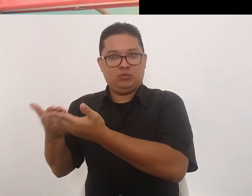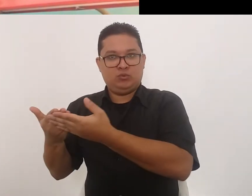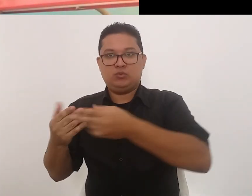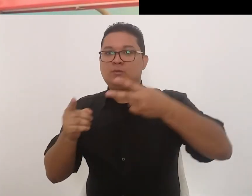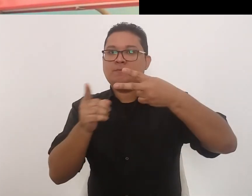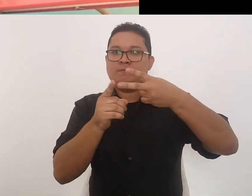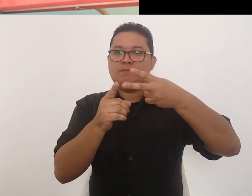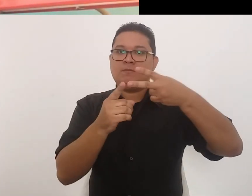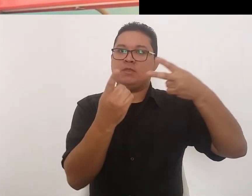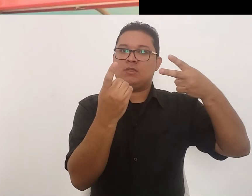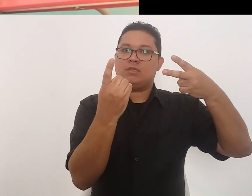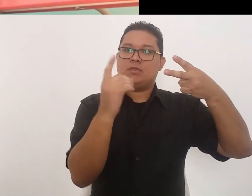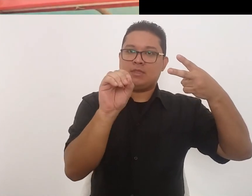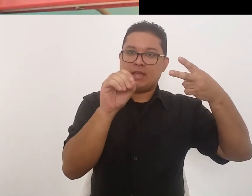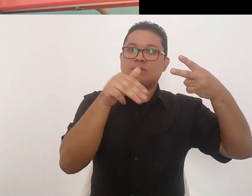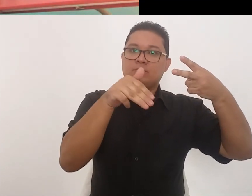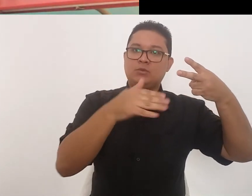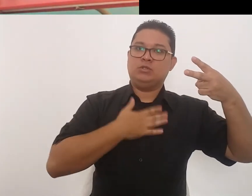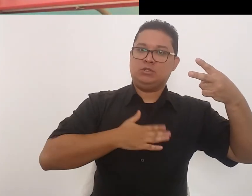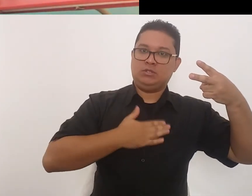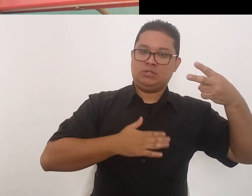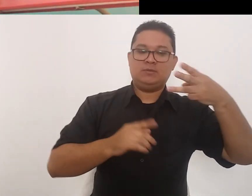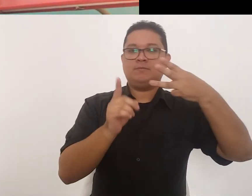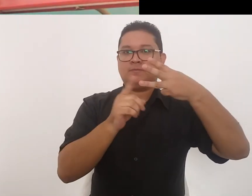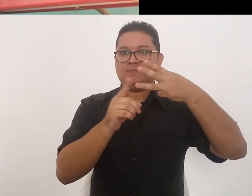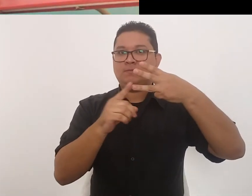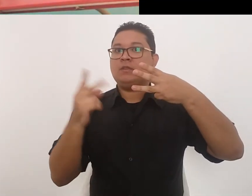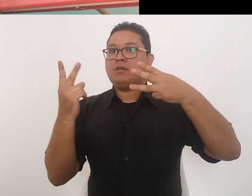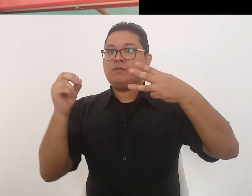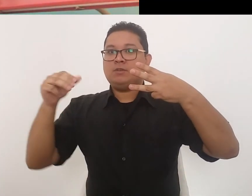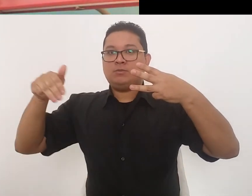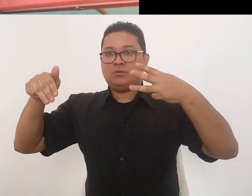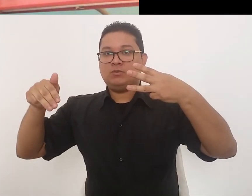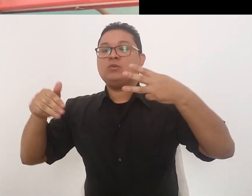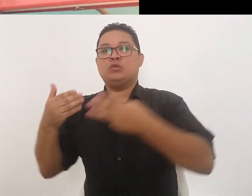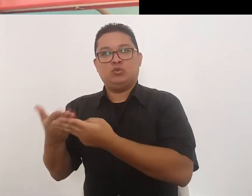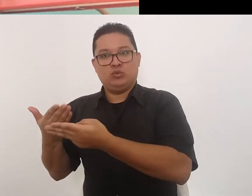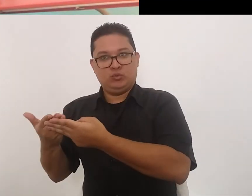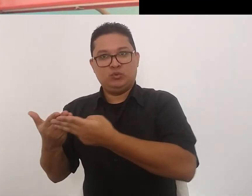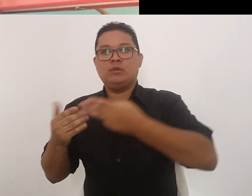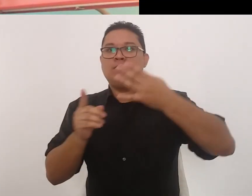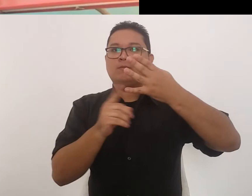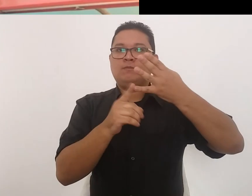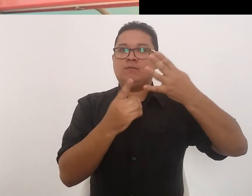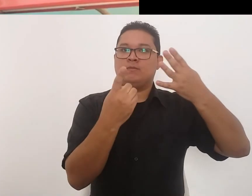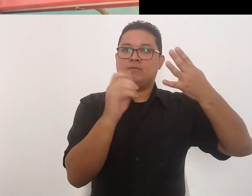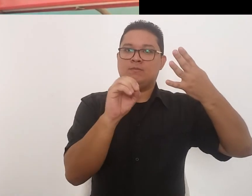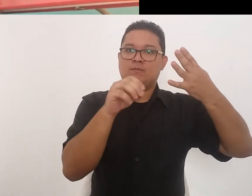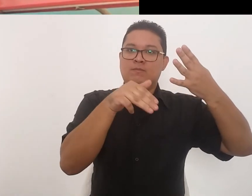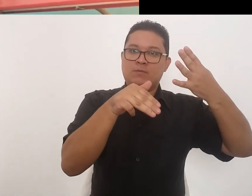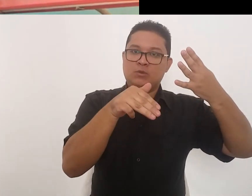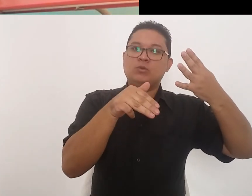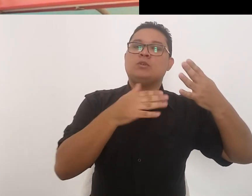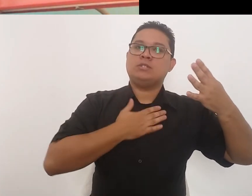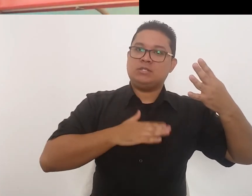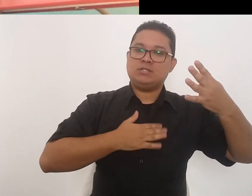ter 20 minutos de estudo, 10 de descanso. 20 minutos de estudo, 10 de descanso, totalizando 40